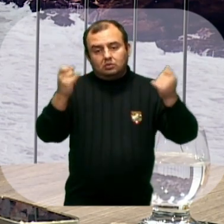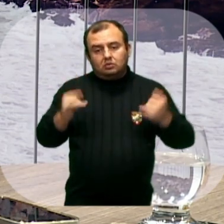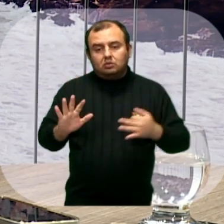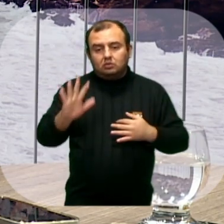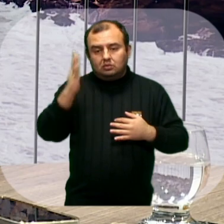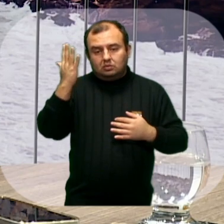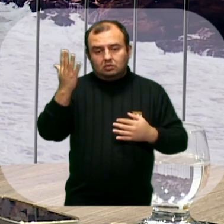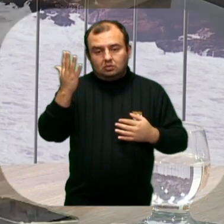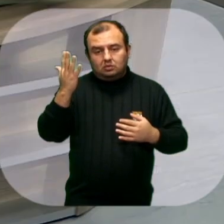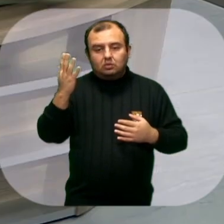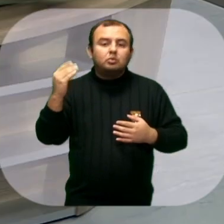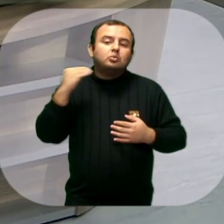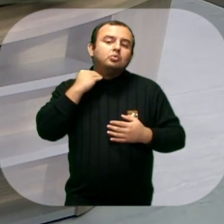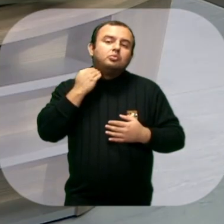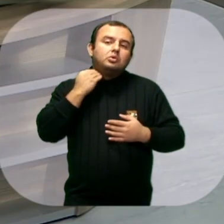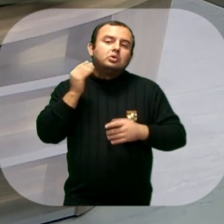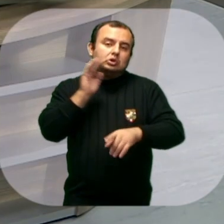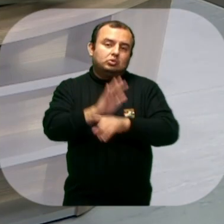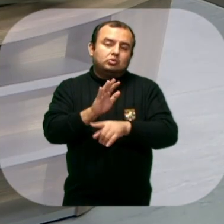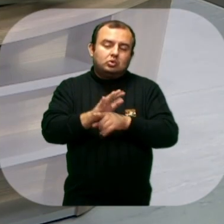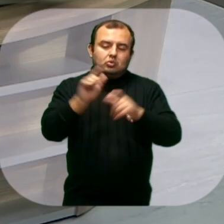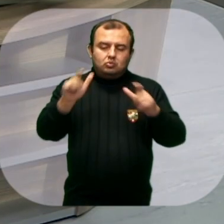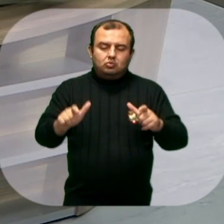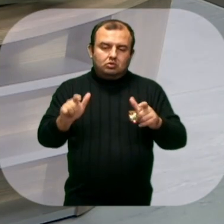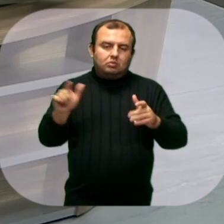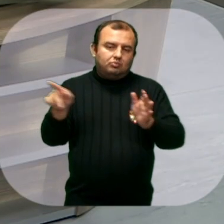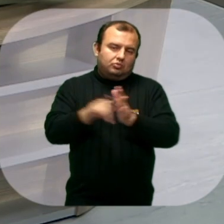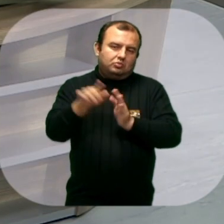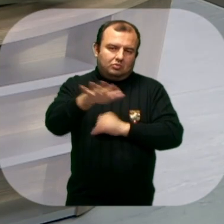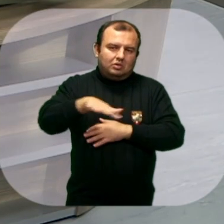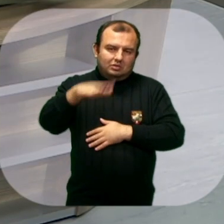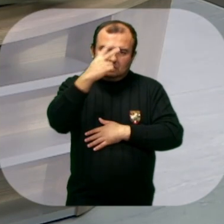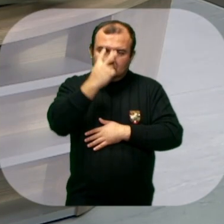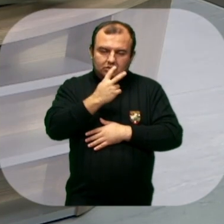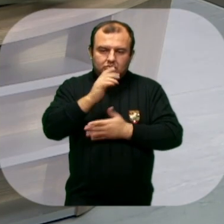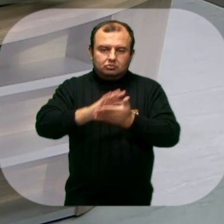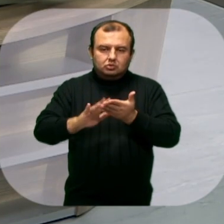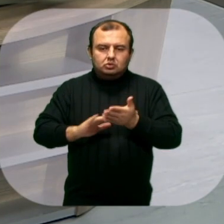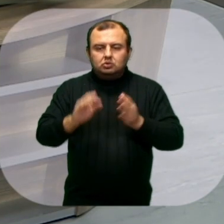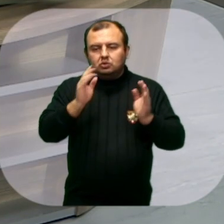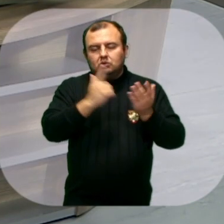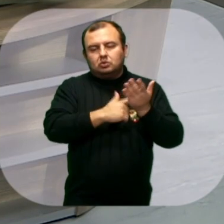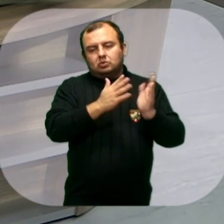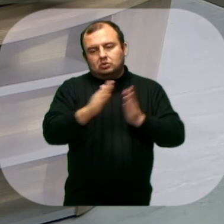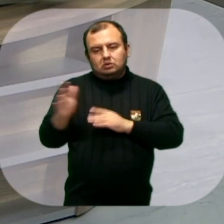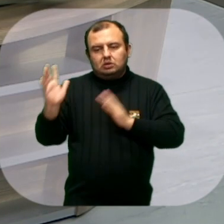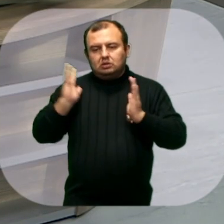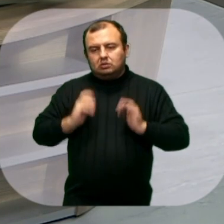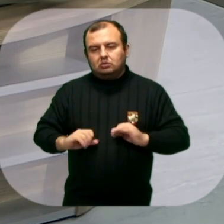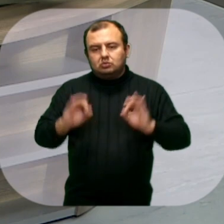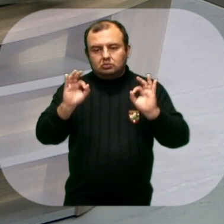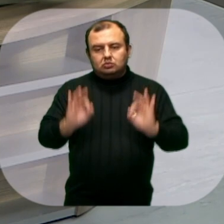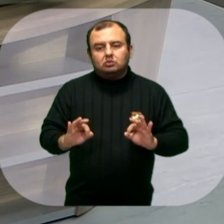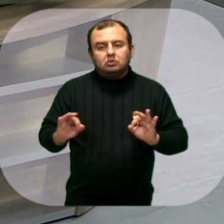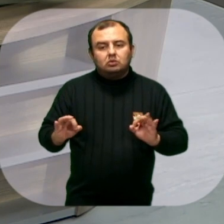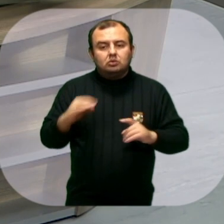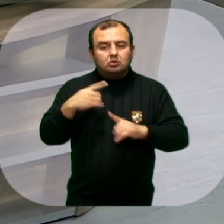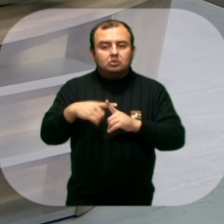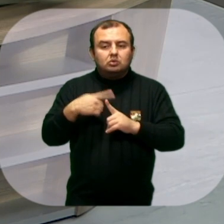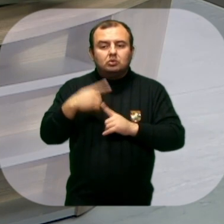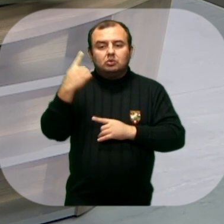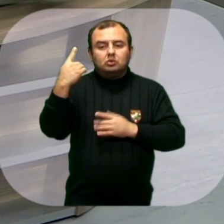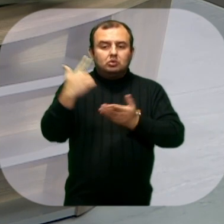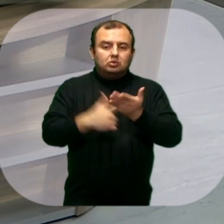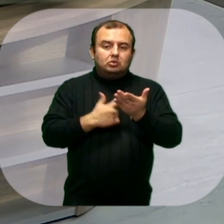Um banco ia patrocinar o Espaço Braille. Beleza, organizei os livros, limpamos, catalogamos, porque um